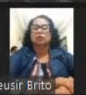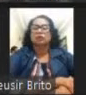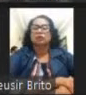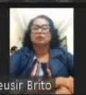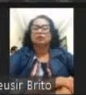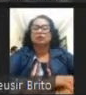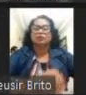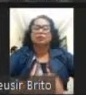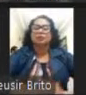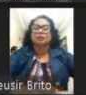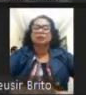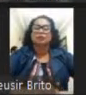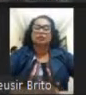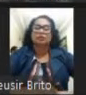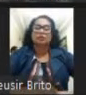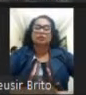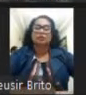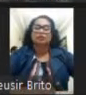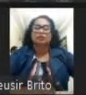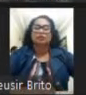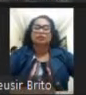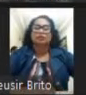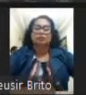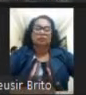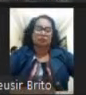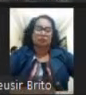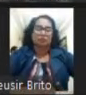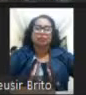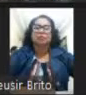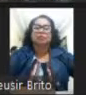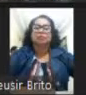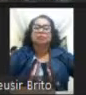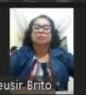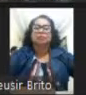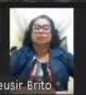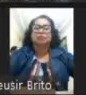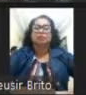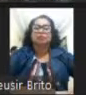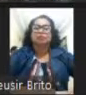Wilson Dantas, Wilson Rangel.